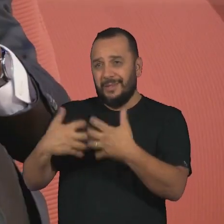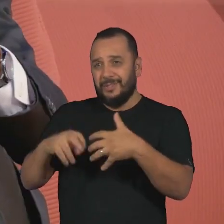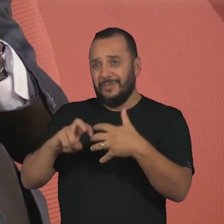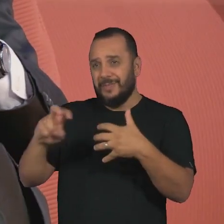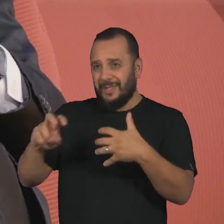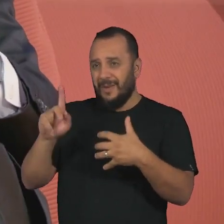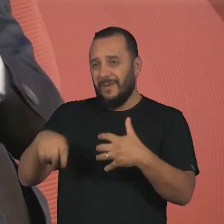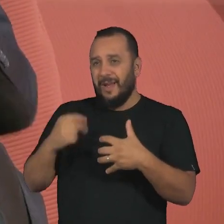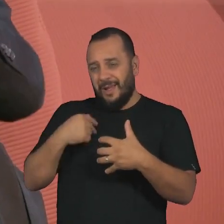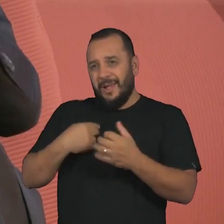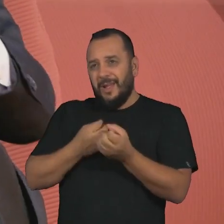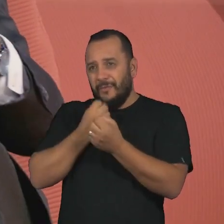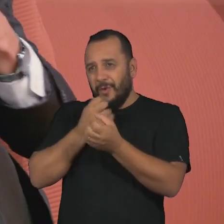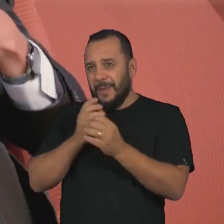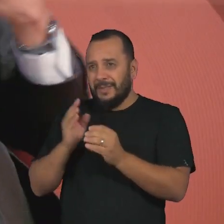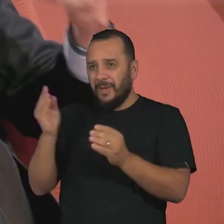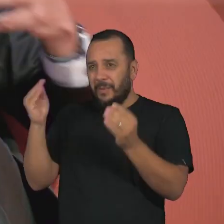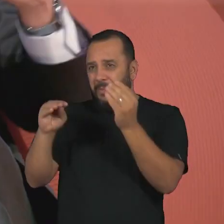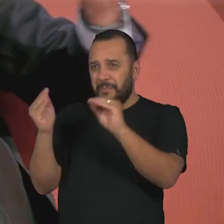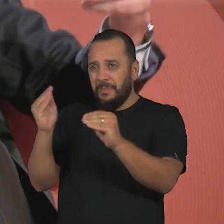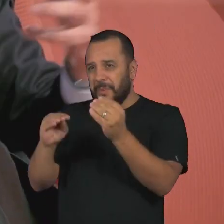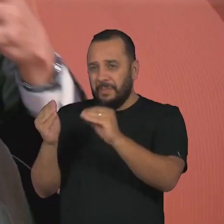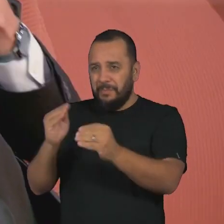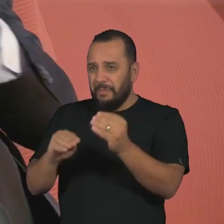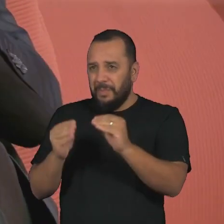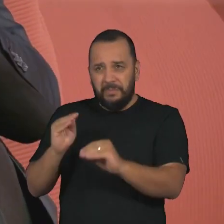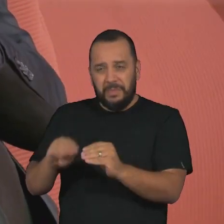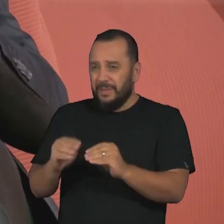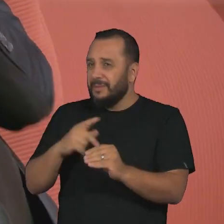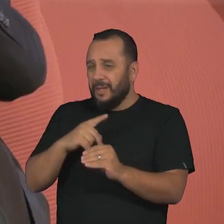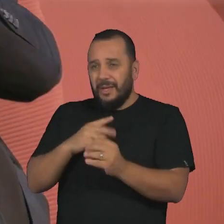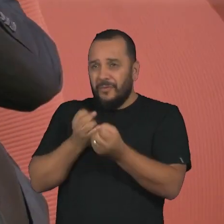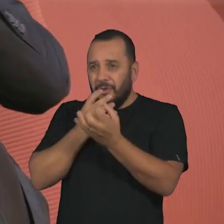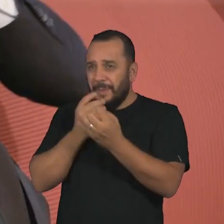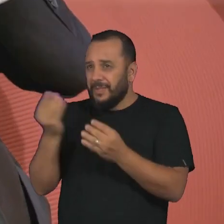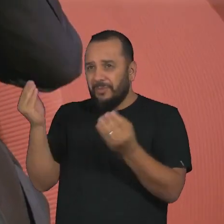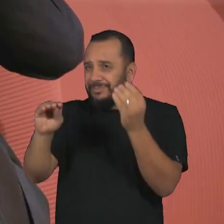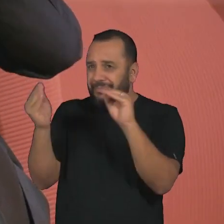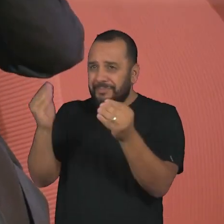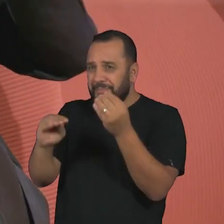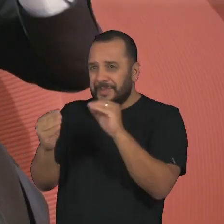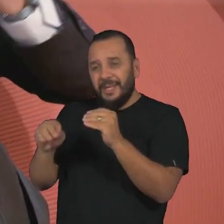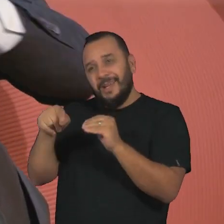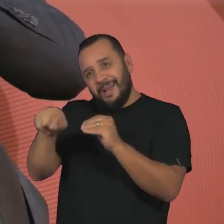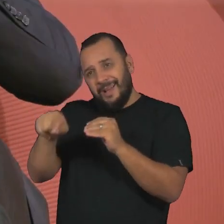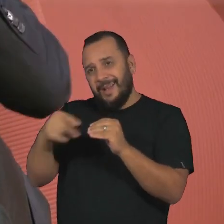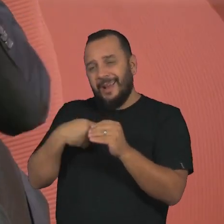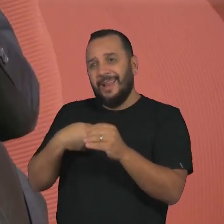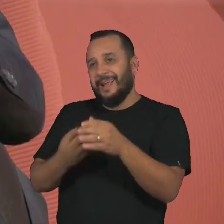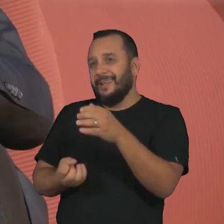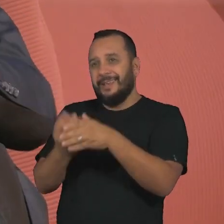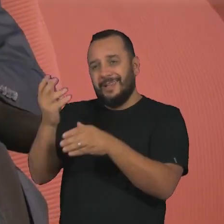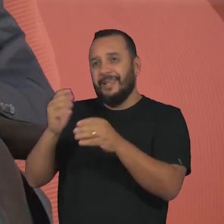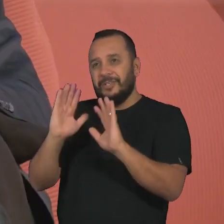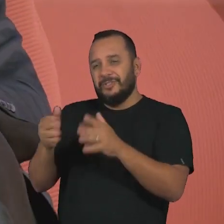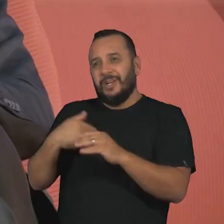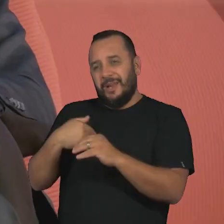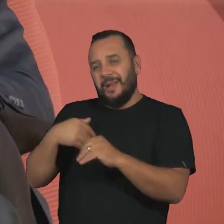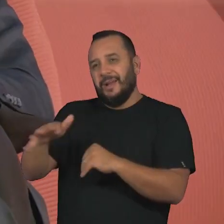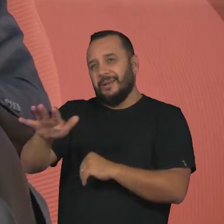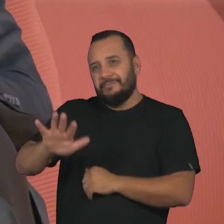colocadas juntas, é autogenerativa, na medida em que vai se colocando muitas memórias juntas, vai criando um arsenal de